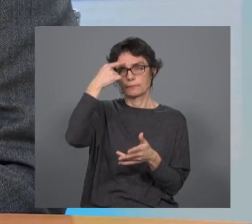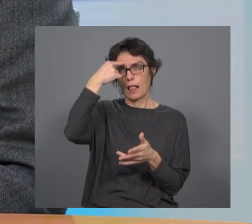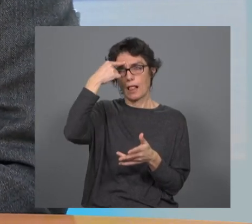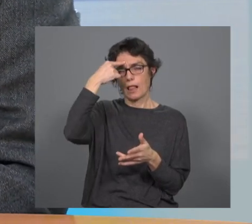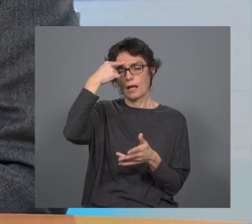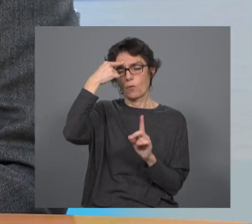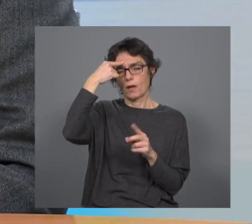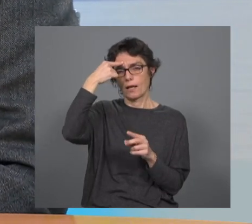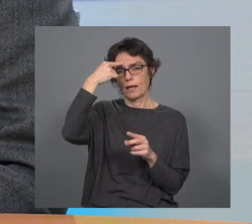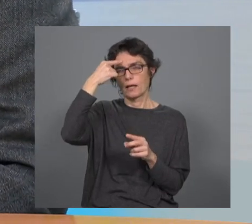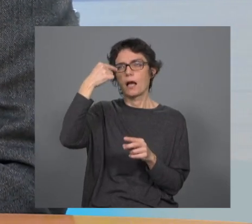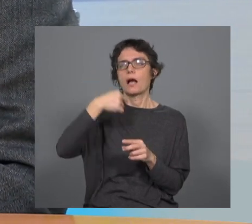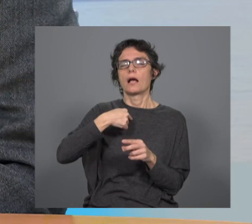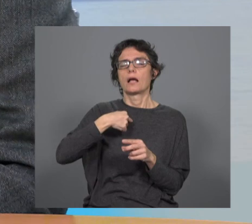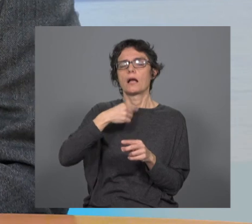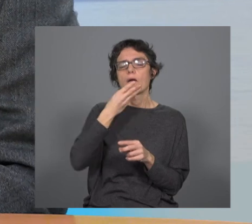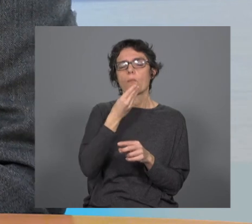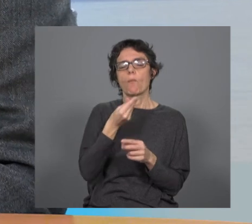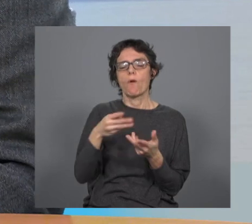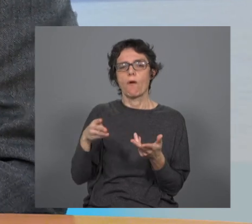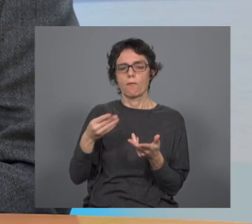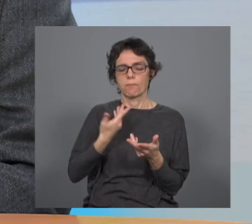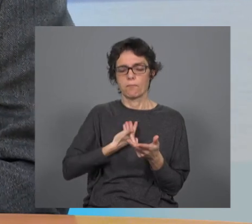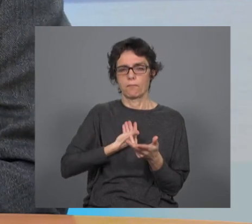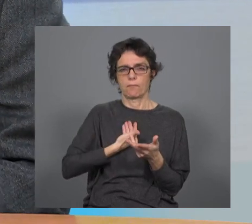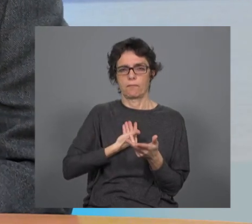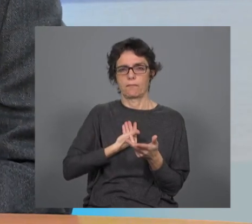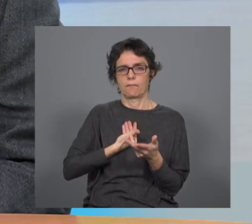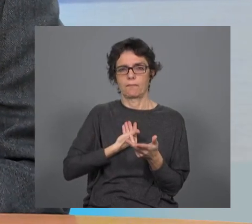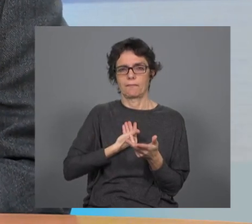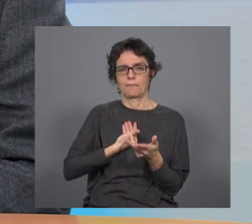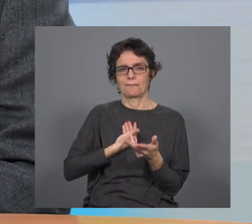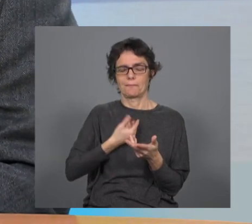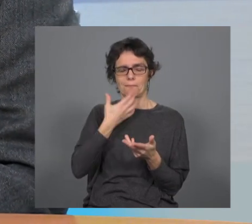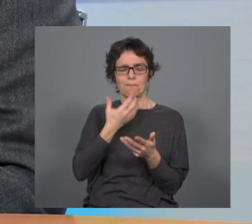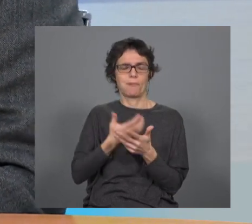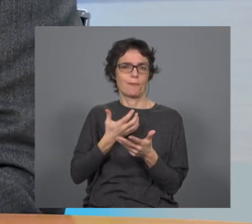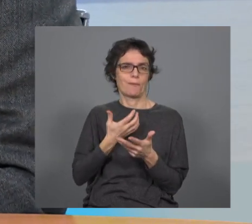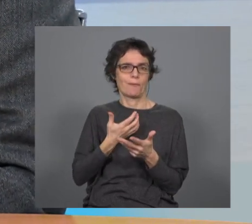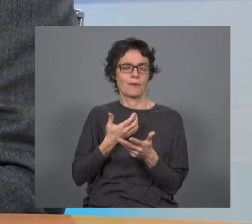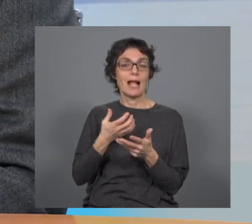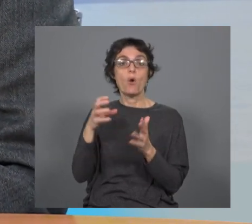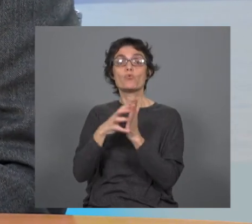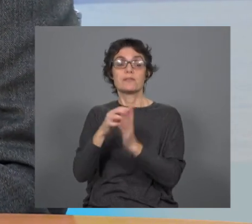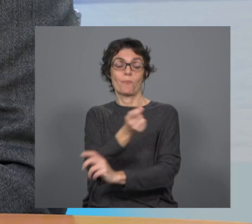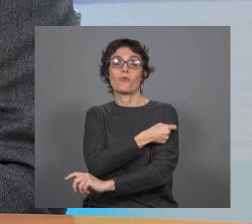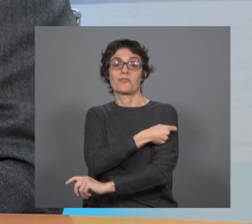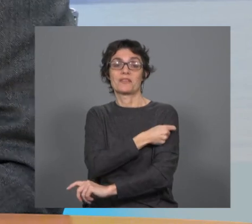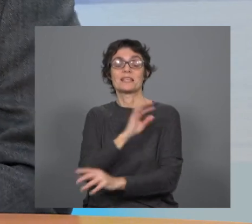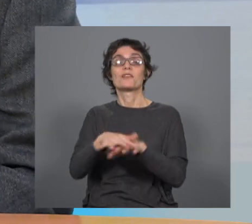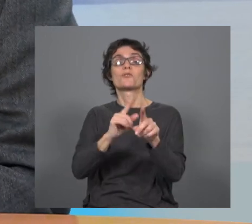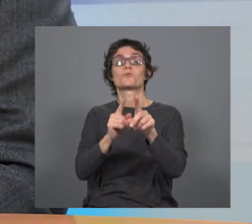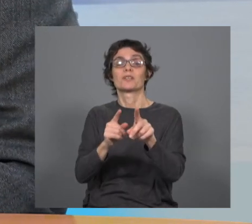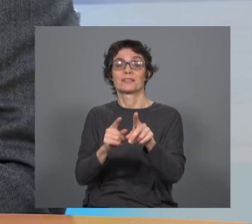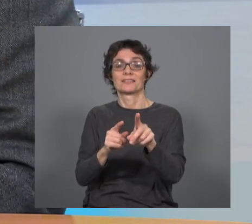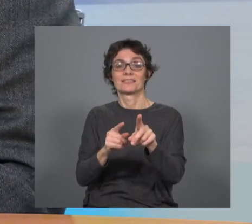A clarividência acerca disso é isso que nos permite chegar à Páscoa. E aí a simbólica da vacina é muito interessante, porque o que é que acontece com a vacina?